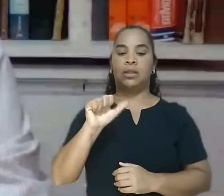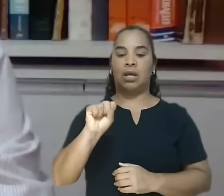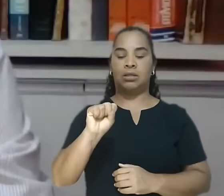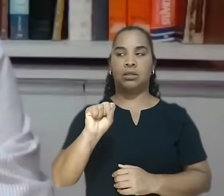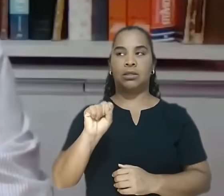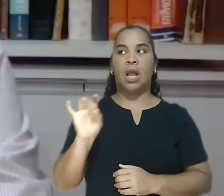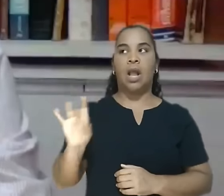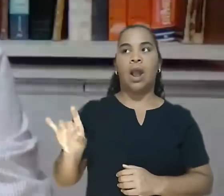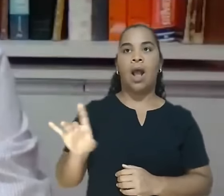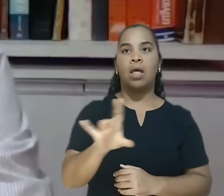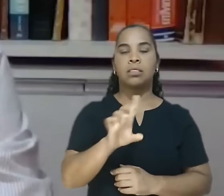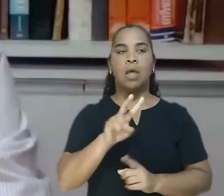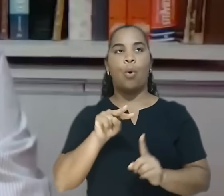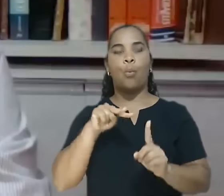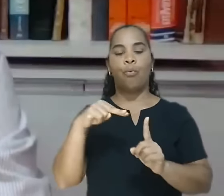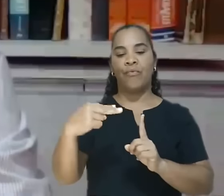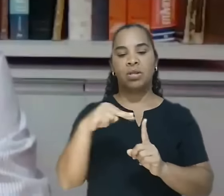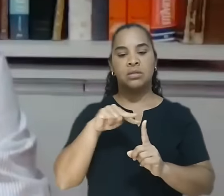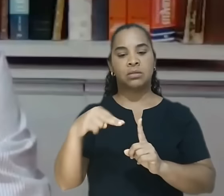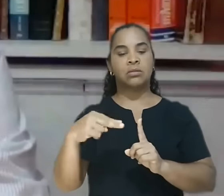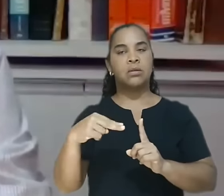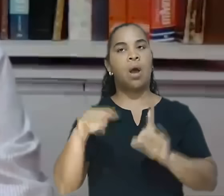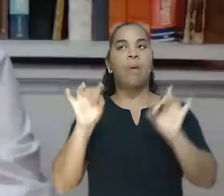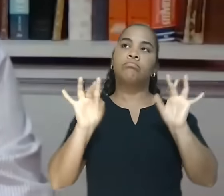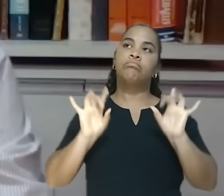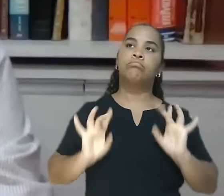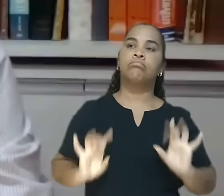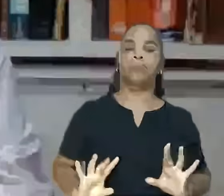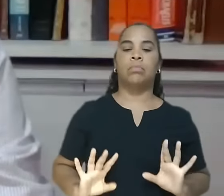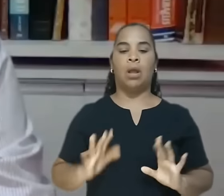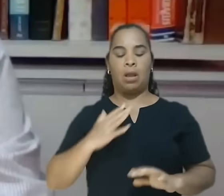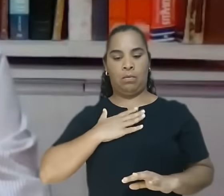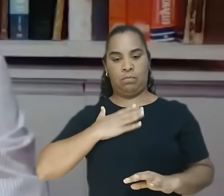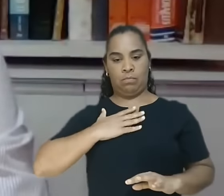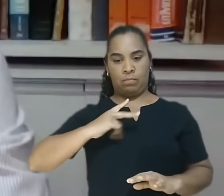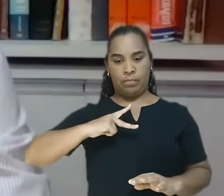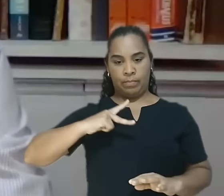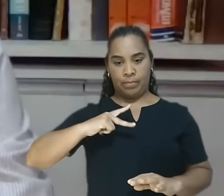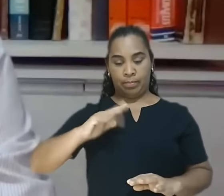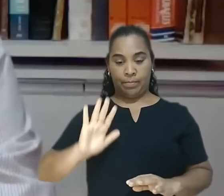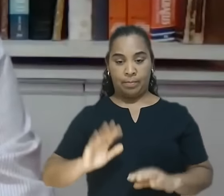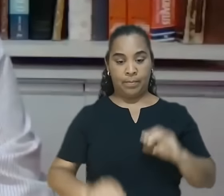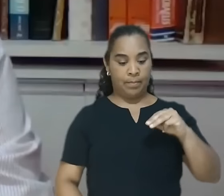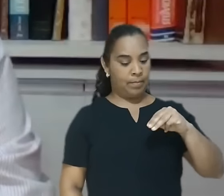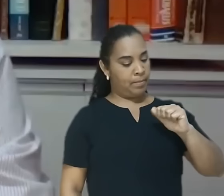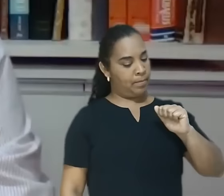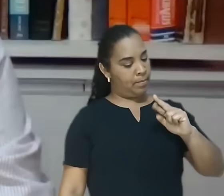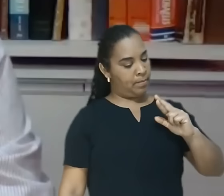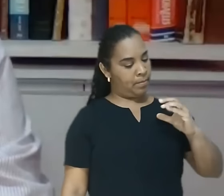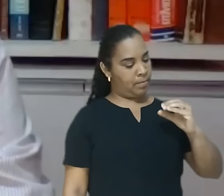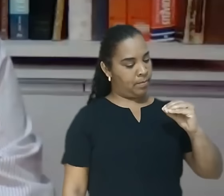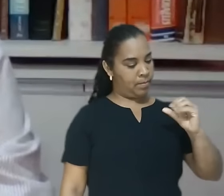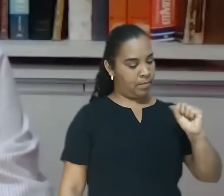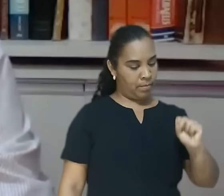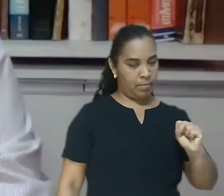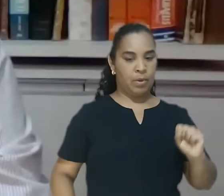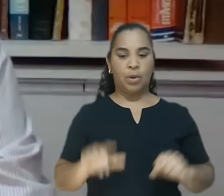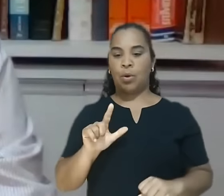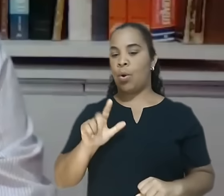Pessoal Ou às vezes Não pessoal Como é o caso De Marcos E Lucas Mas que cada um Possuía uma